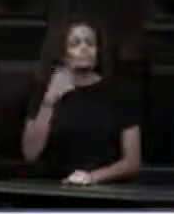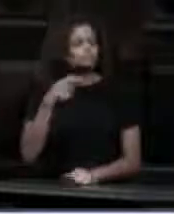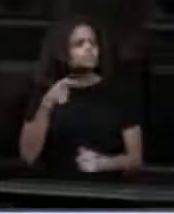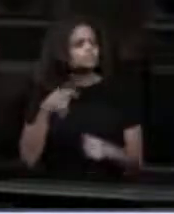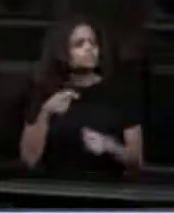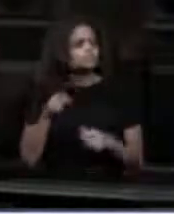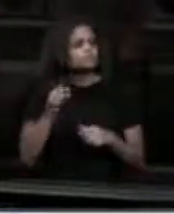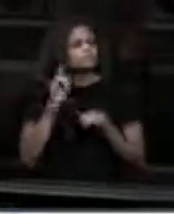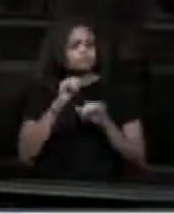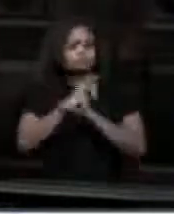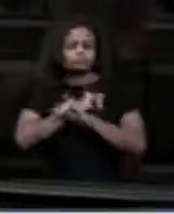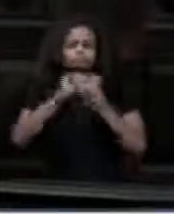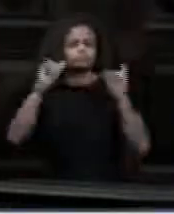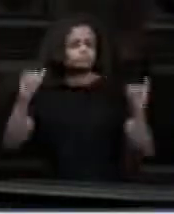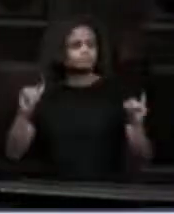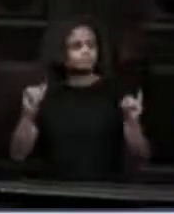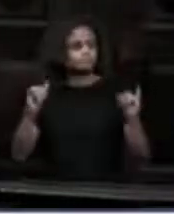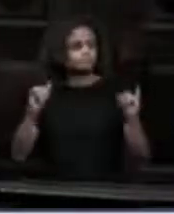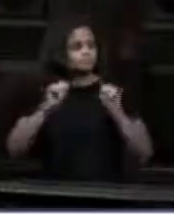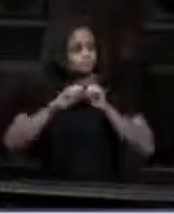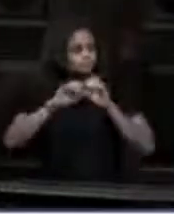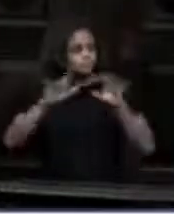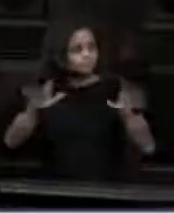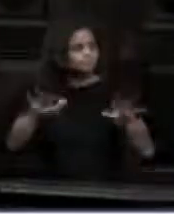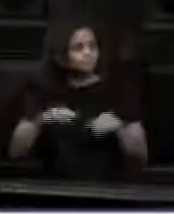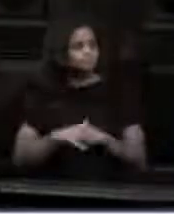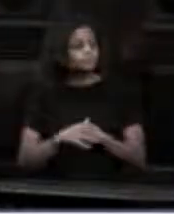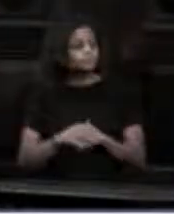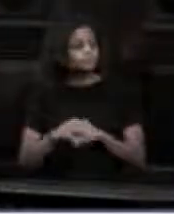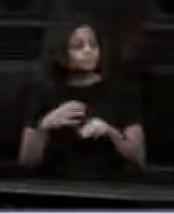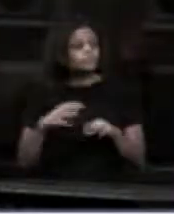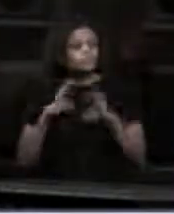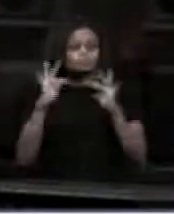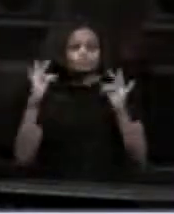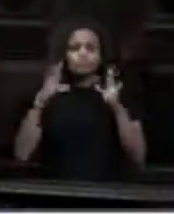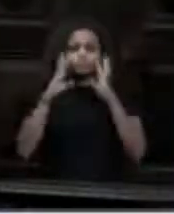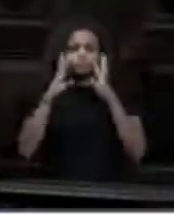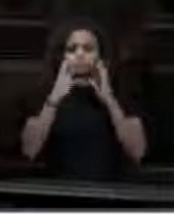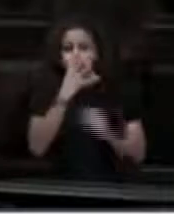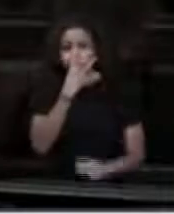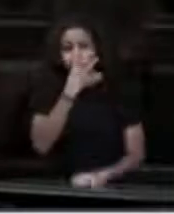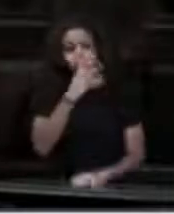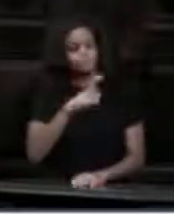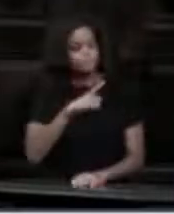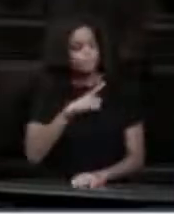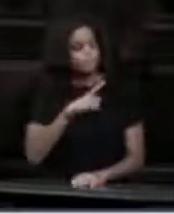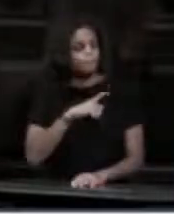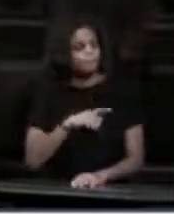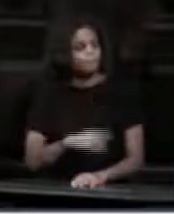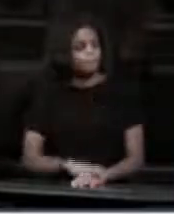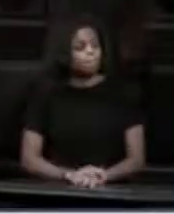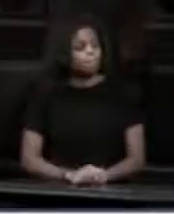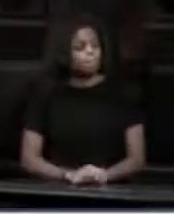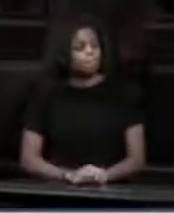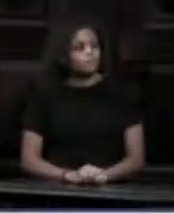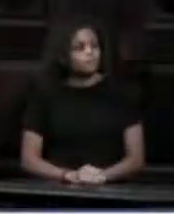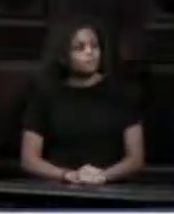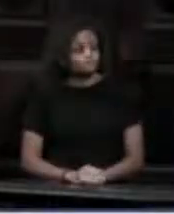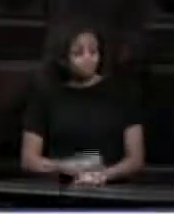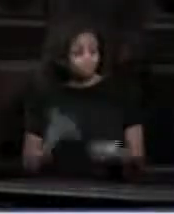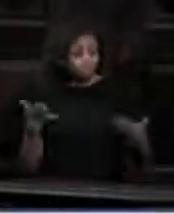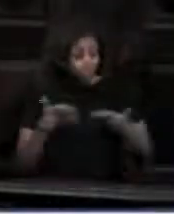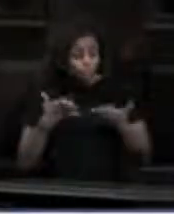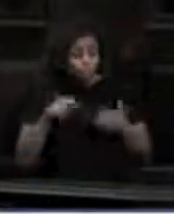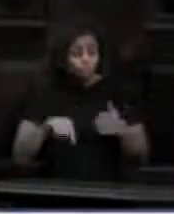foi divulgada uma informação que nos chamou a atenção a todos, de que hoje, no Estado do Rio